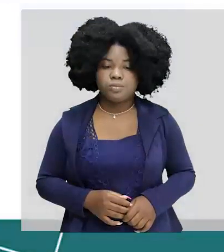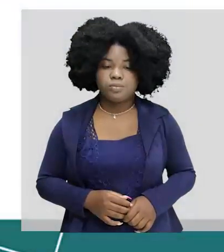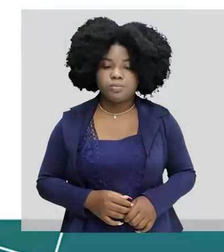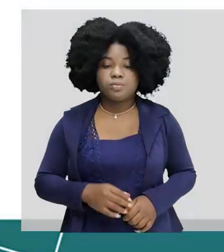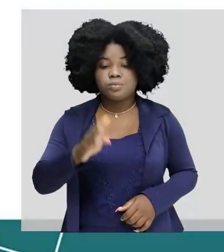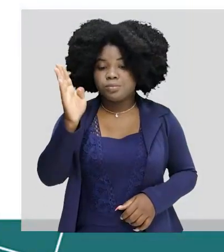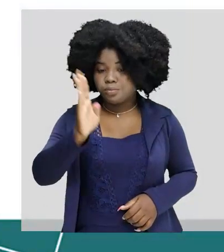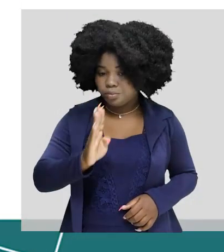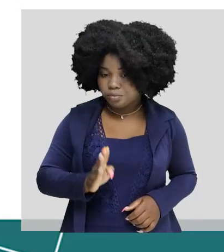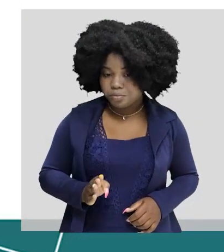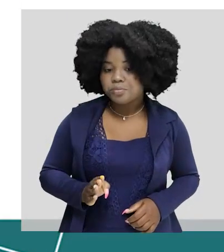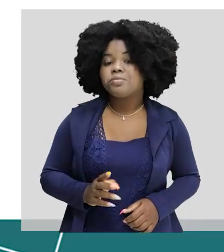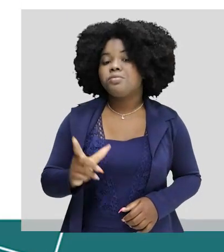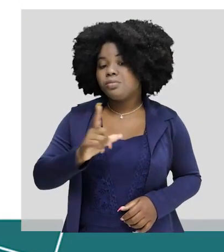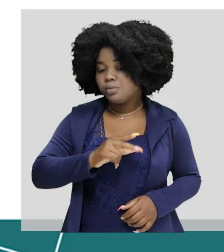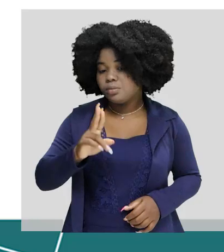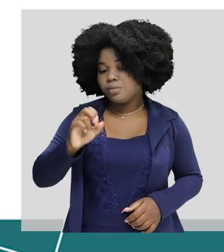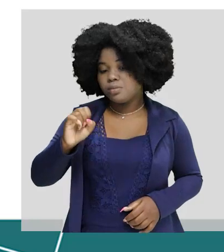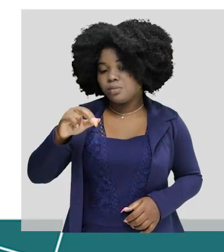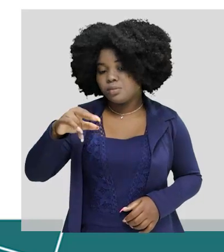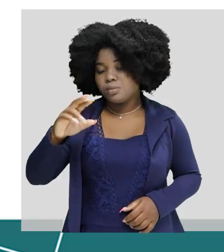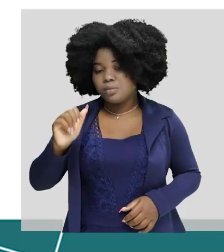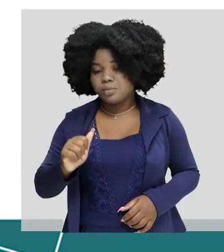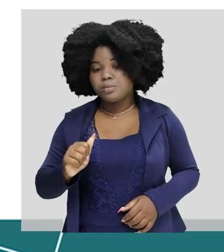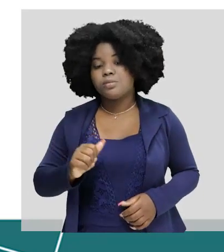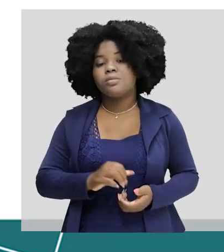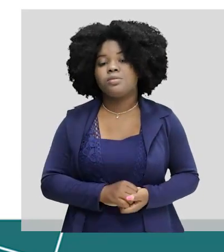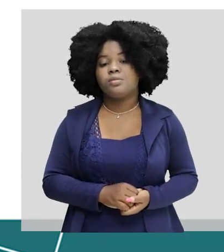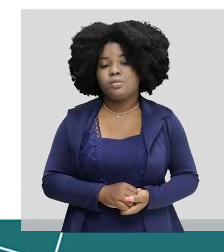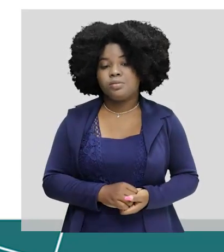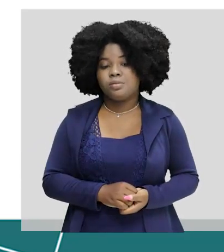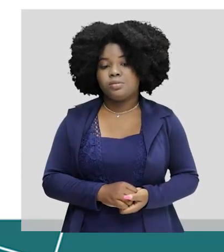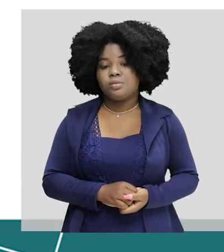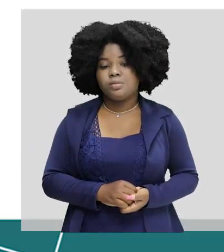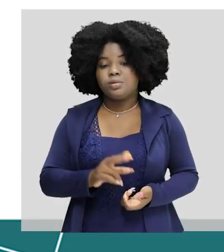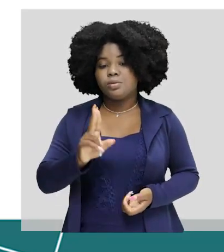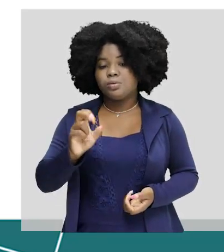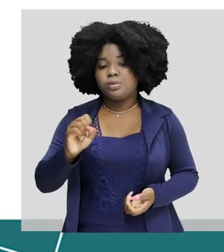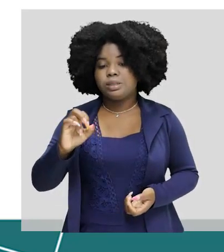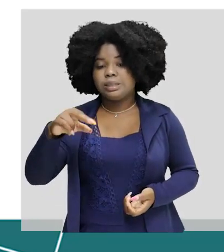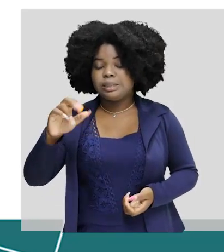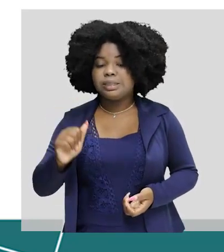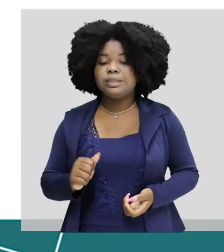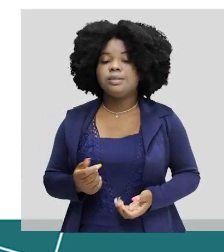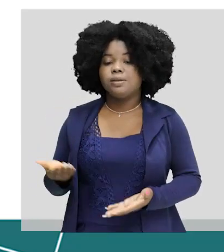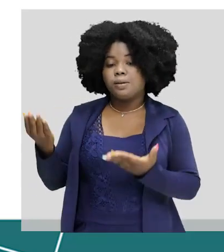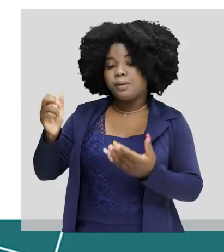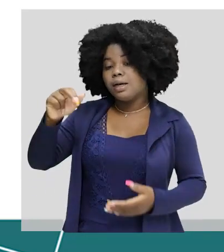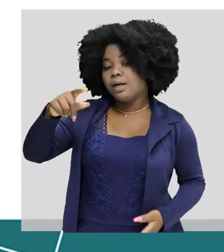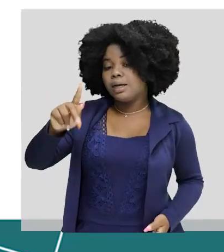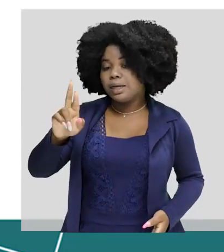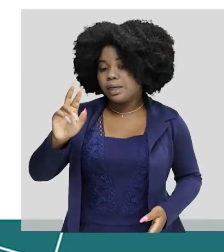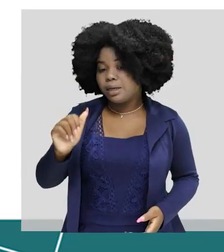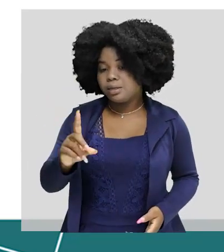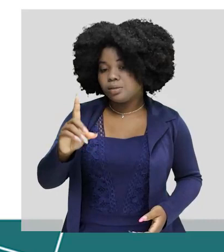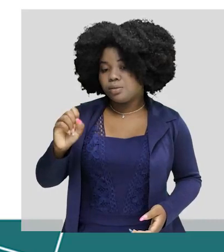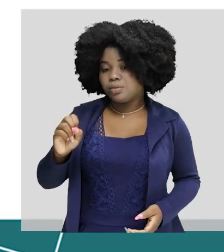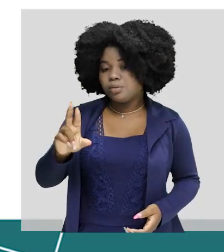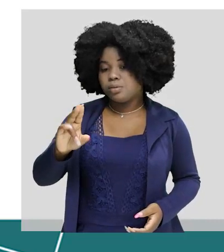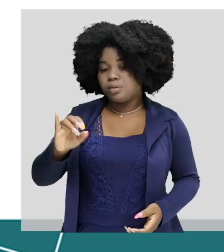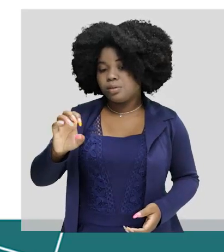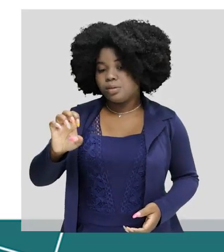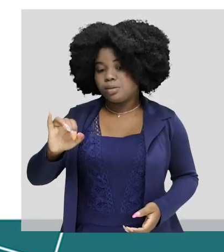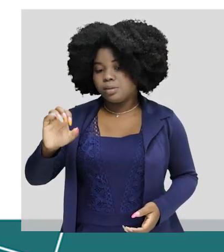No Brasil, temos a usina de Angra dos Reis. Na verdade, é um complexo, é o Complexo Nuclear de Angra dos